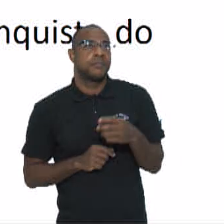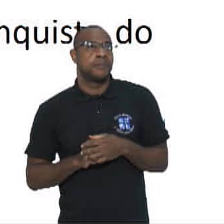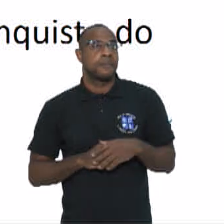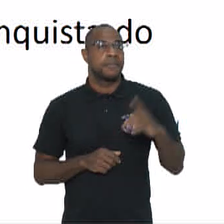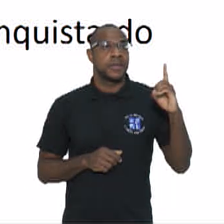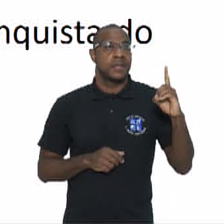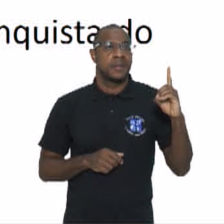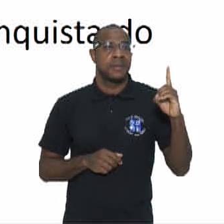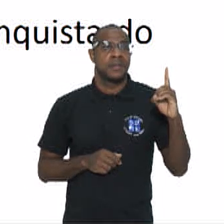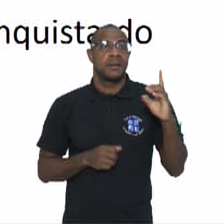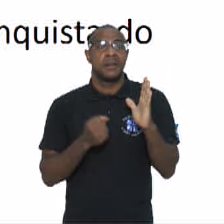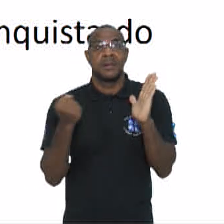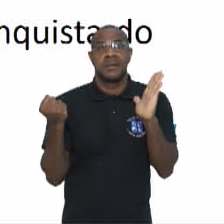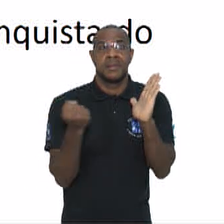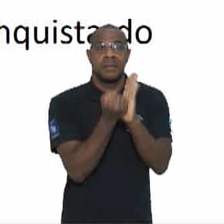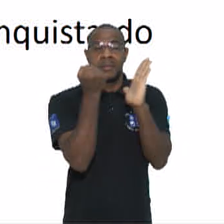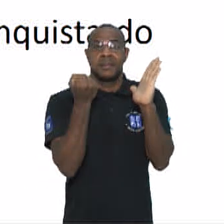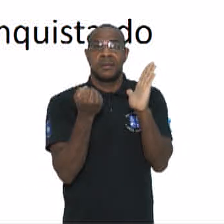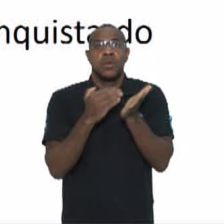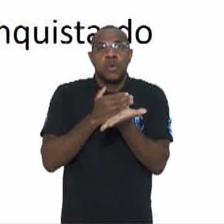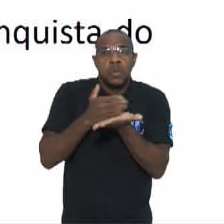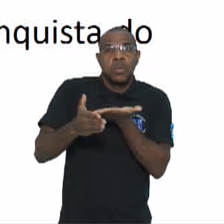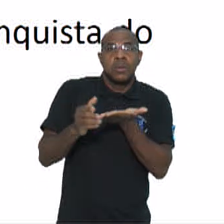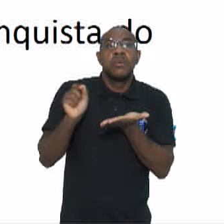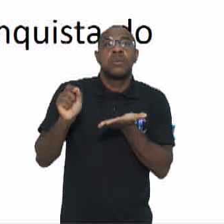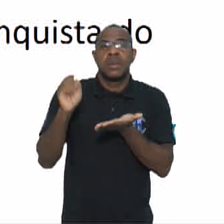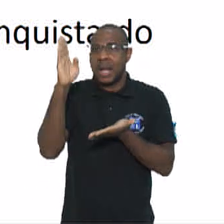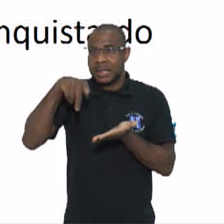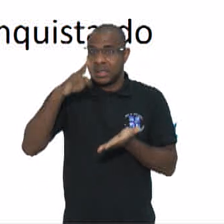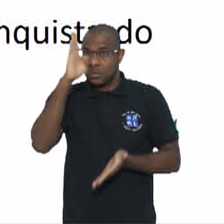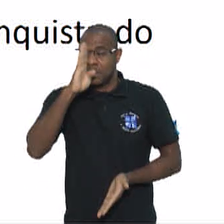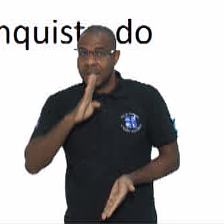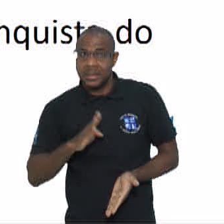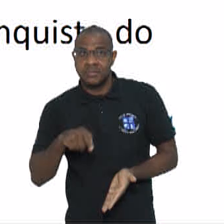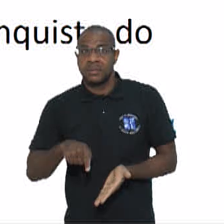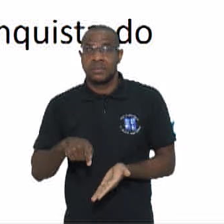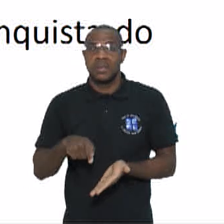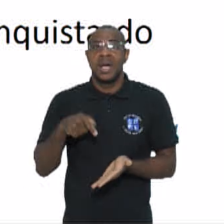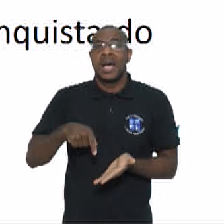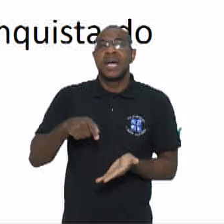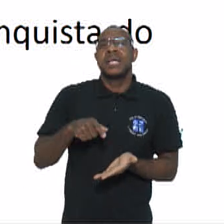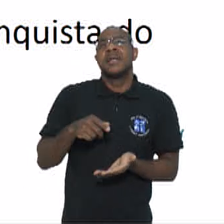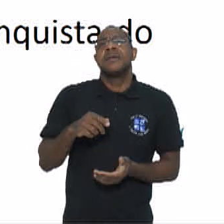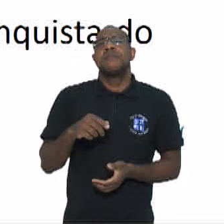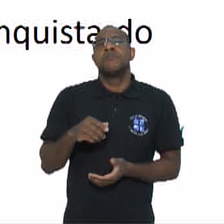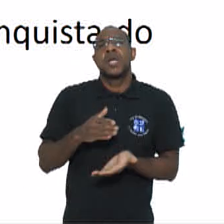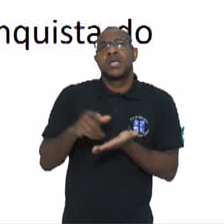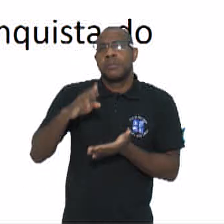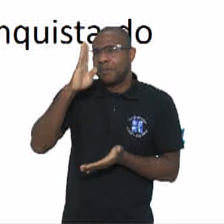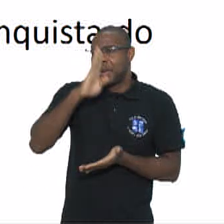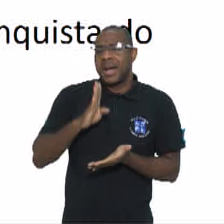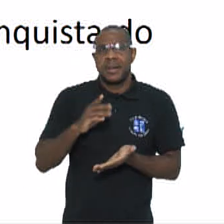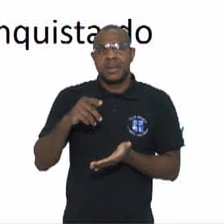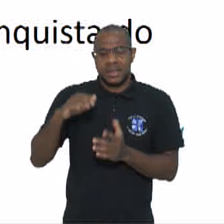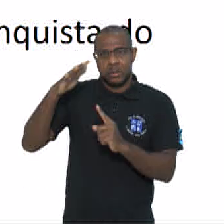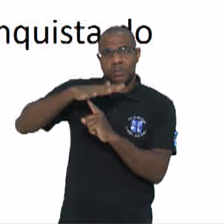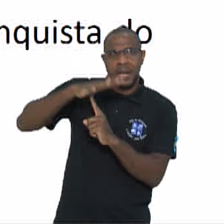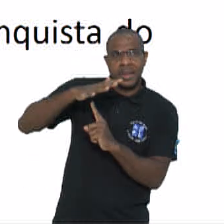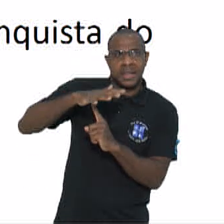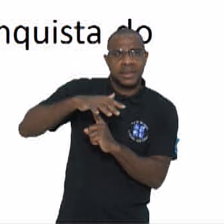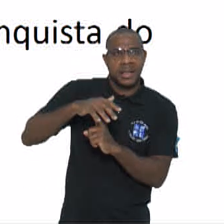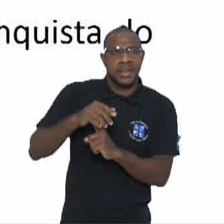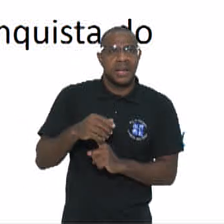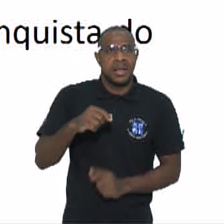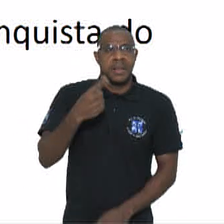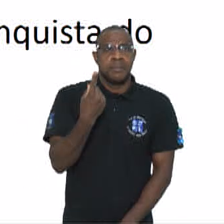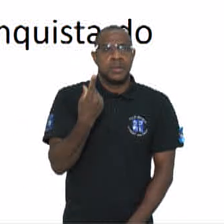do início do montanhismo brasileiro foi a conquista do Pico Paraná em 1879 por Joaquim